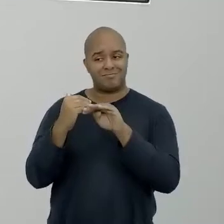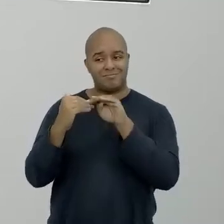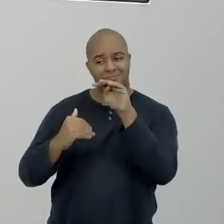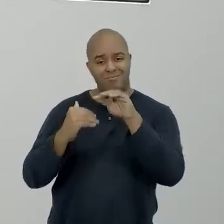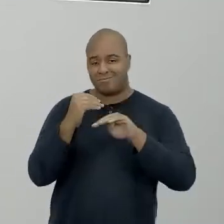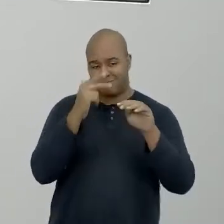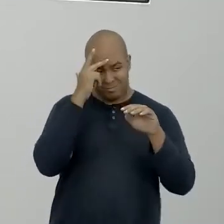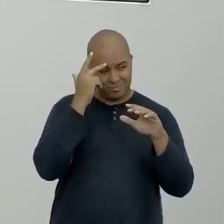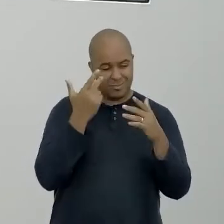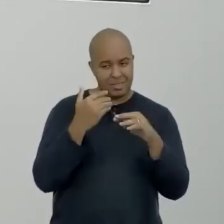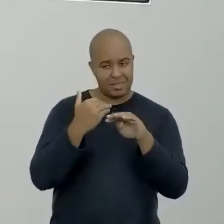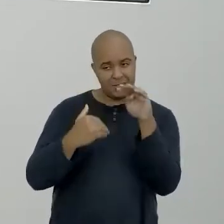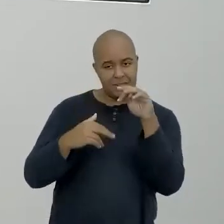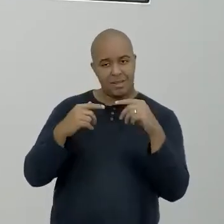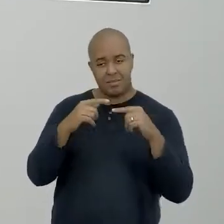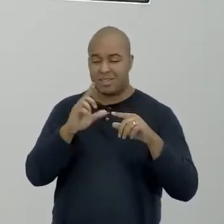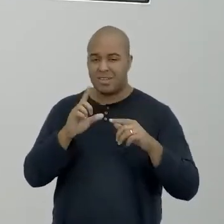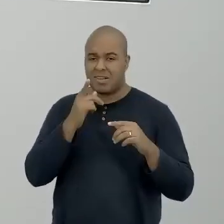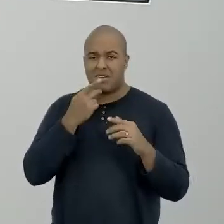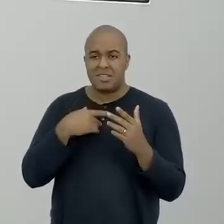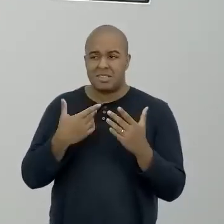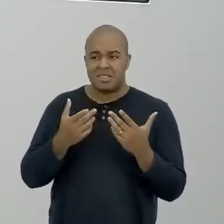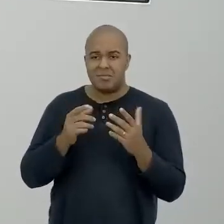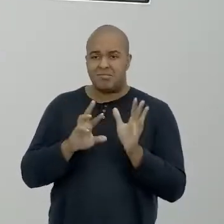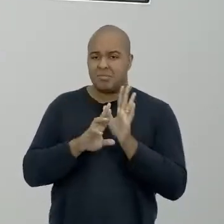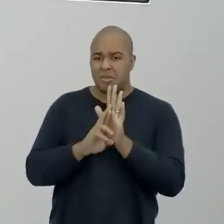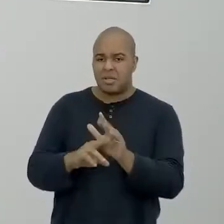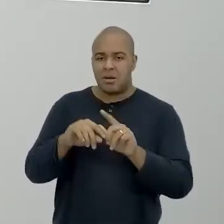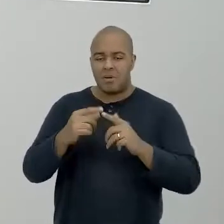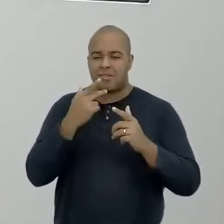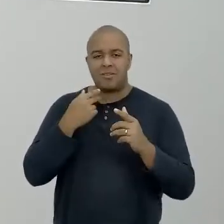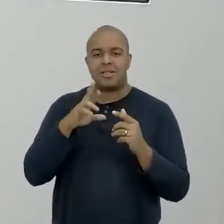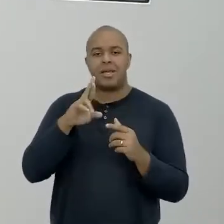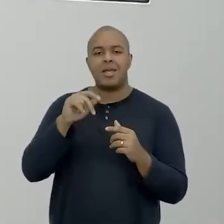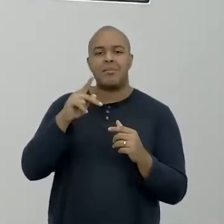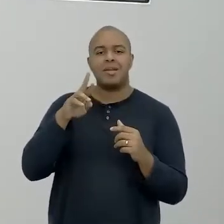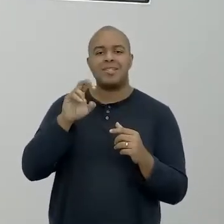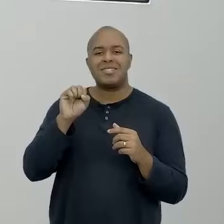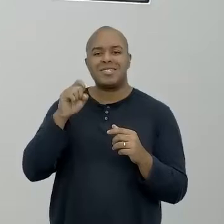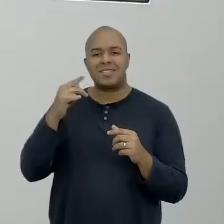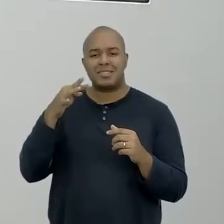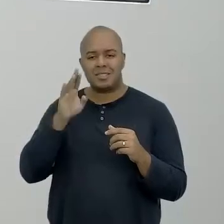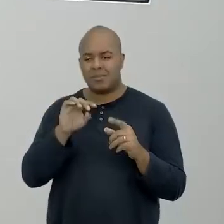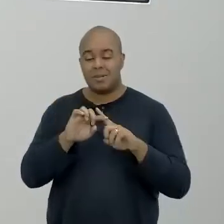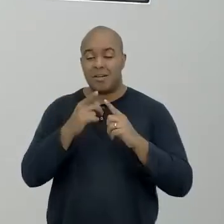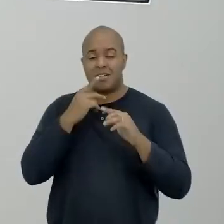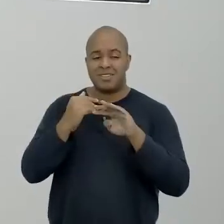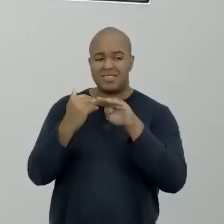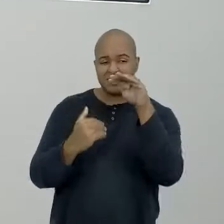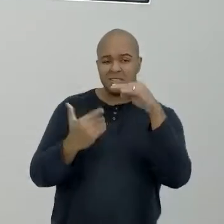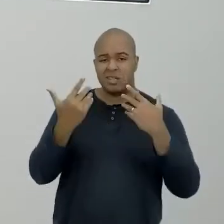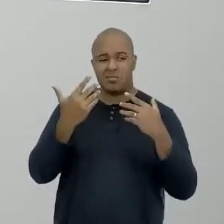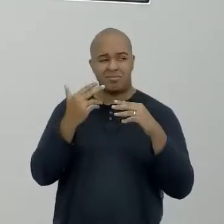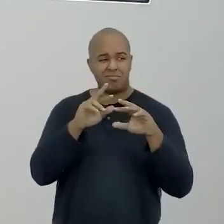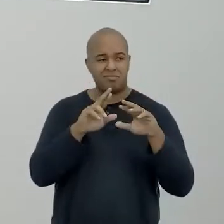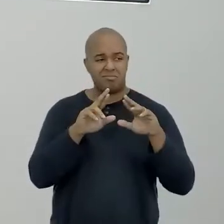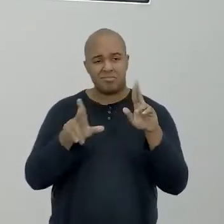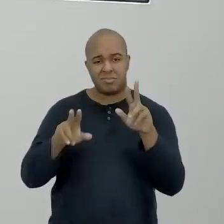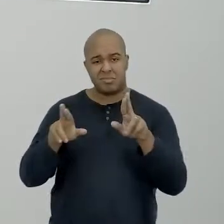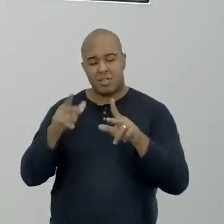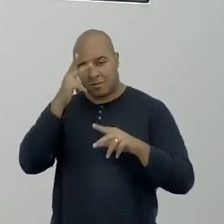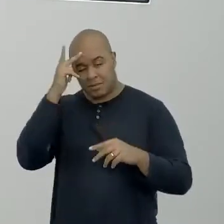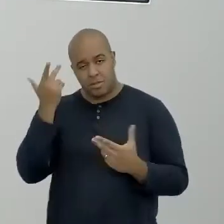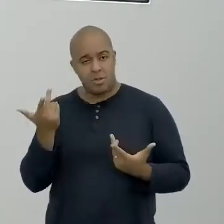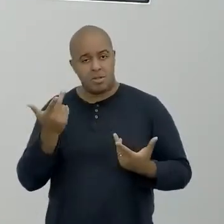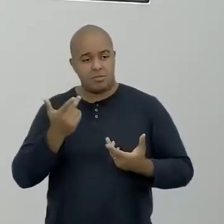desigualdade não é nem de representação, né, que a gente não está falando de representação, mas uma desigualdade de de